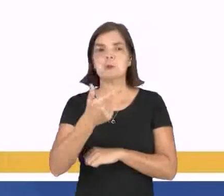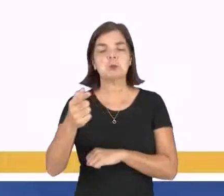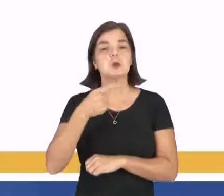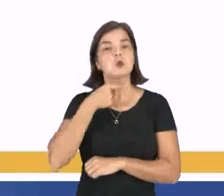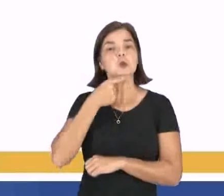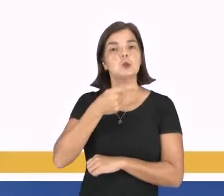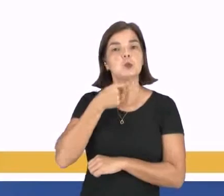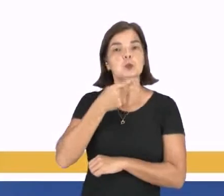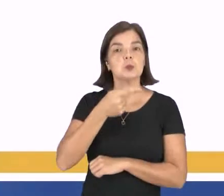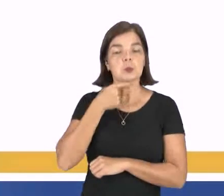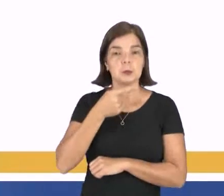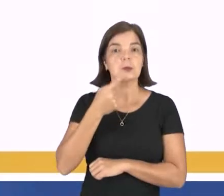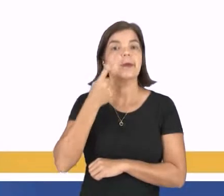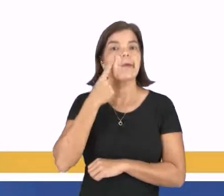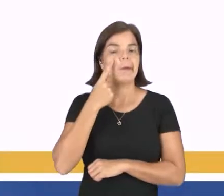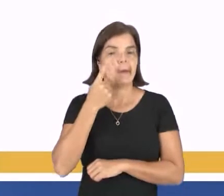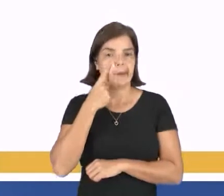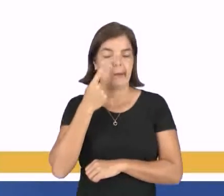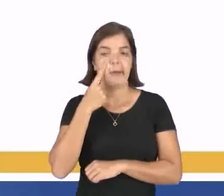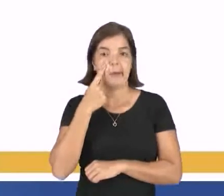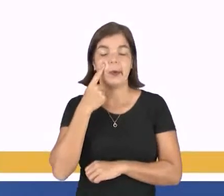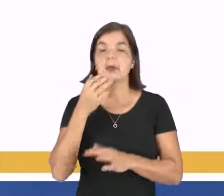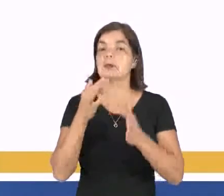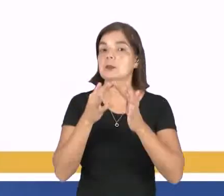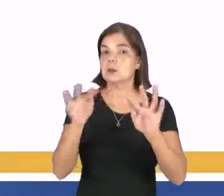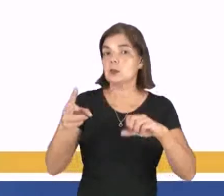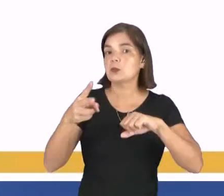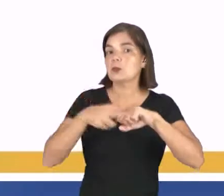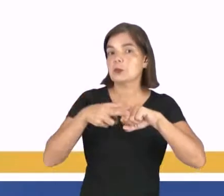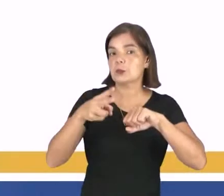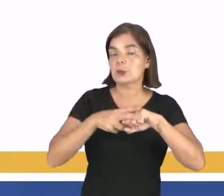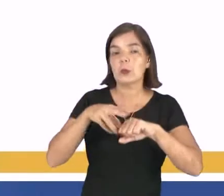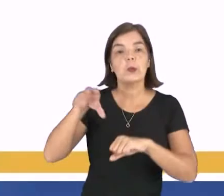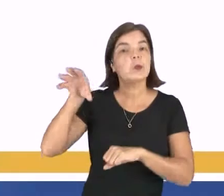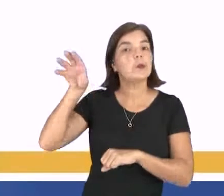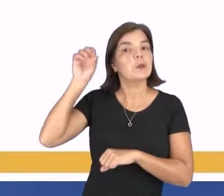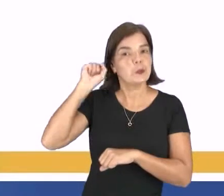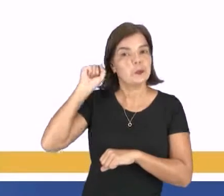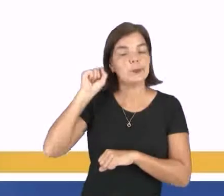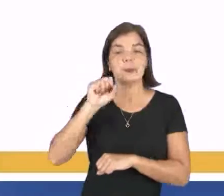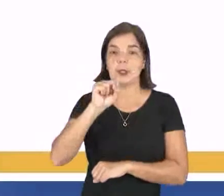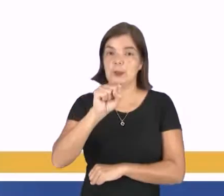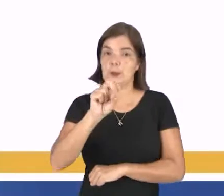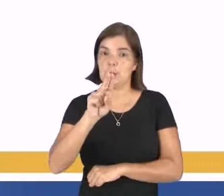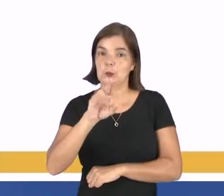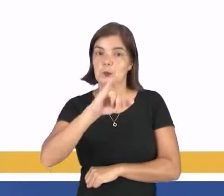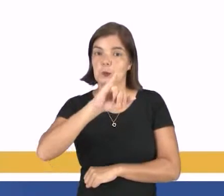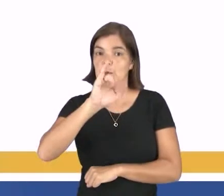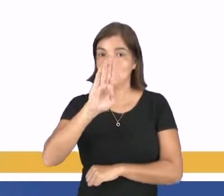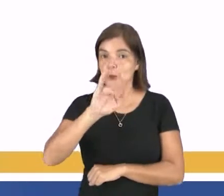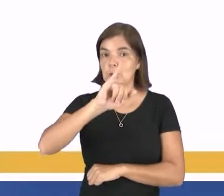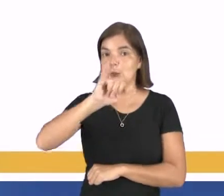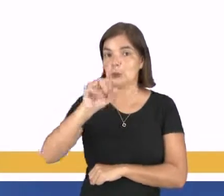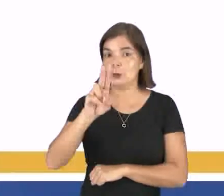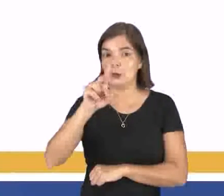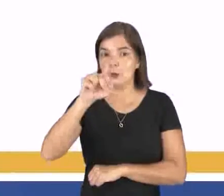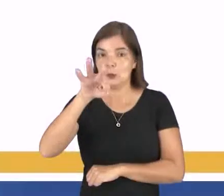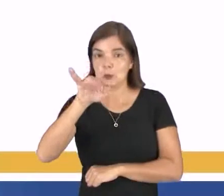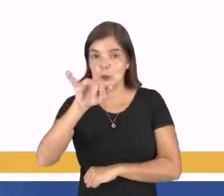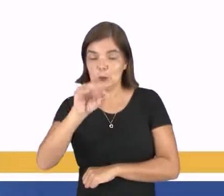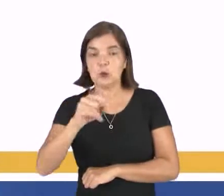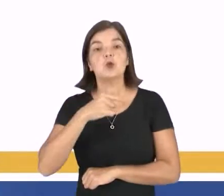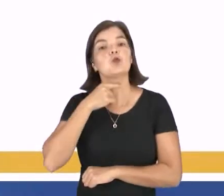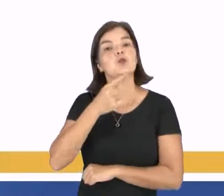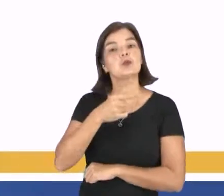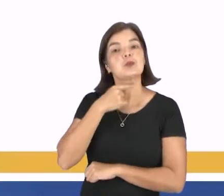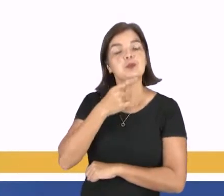dúvida então dizemos que essa forma verbal ouça está no modo subjuntivo porque professora por que exprime uma